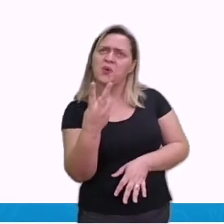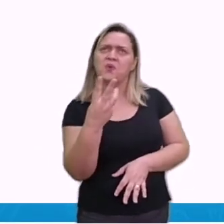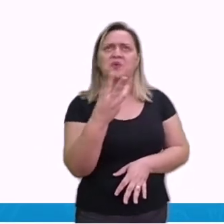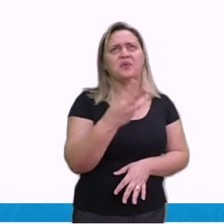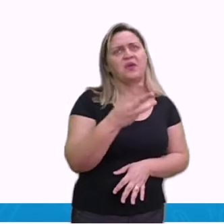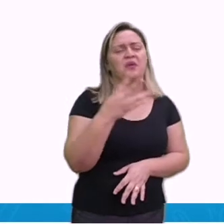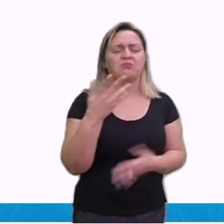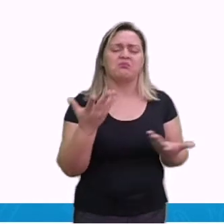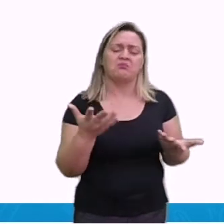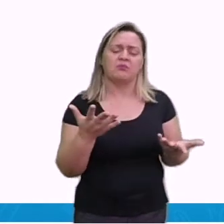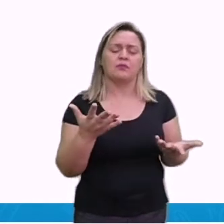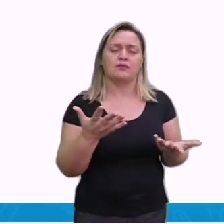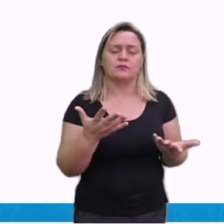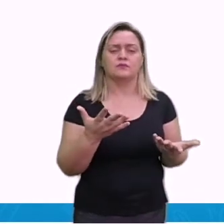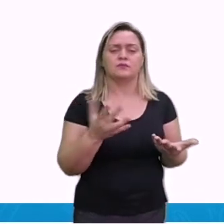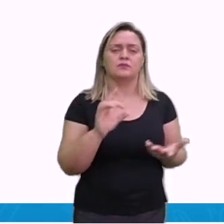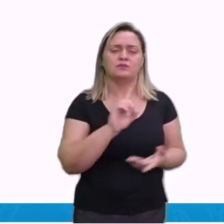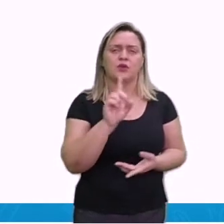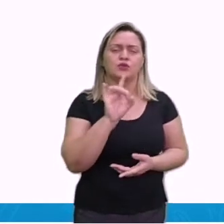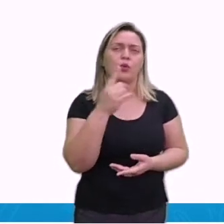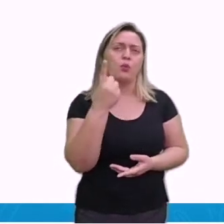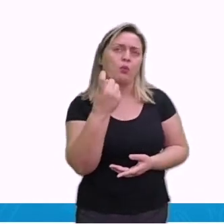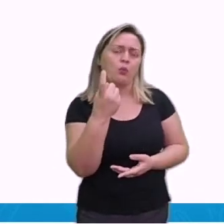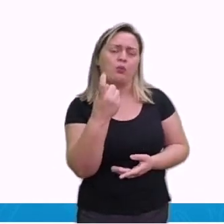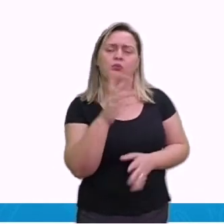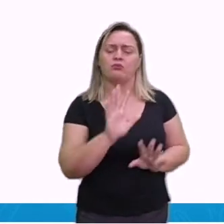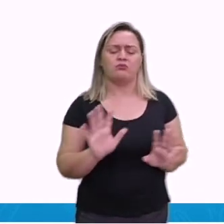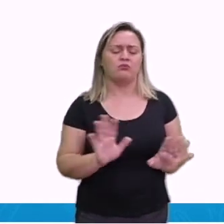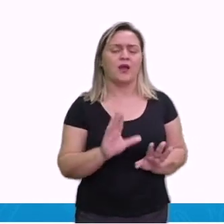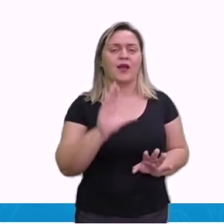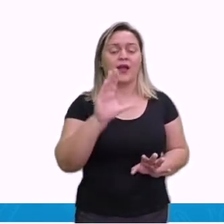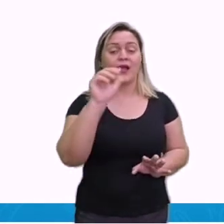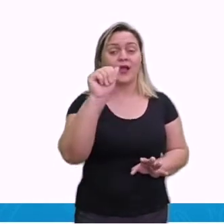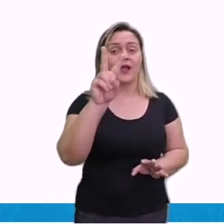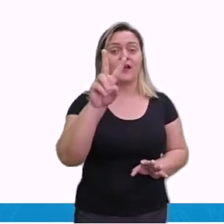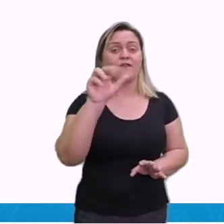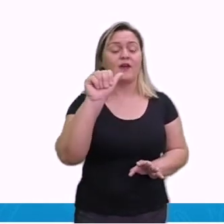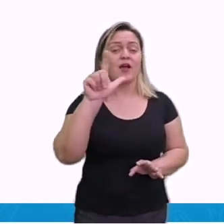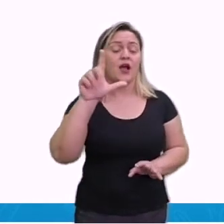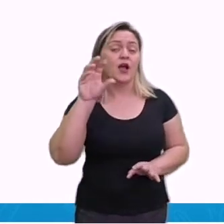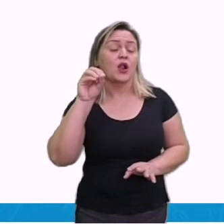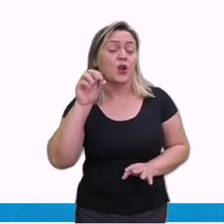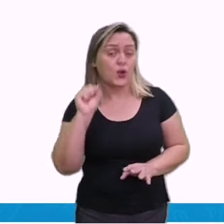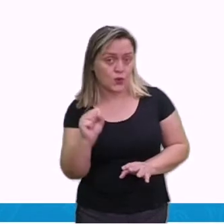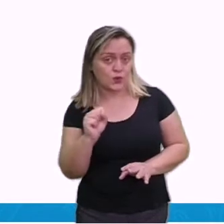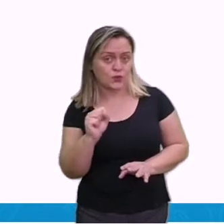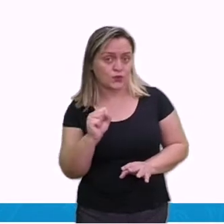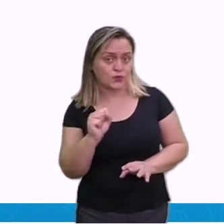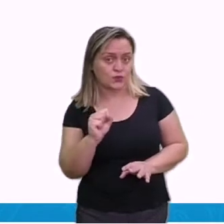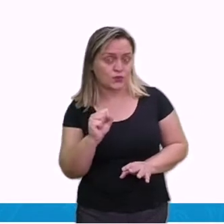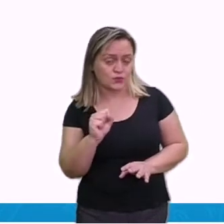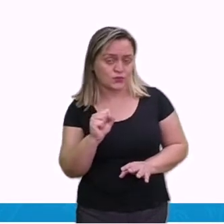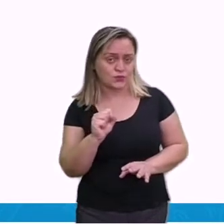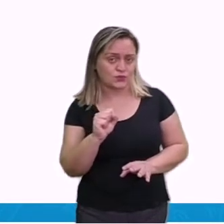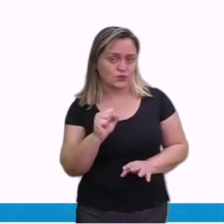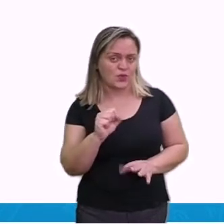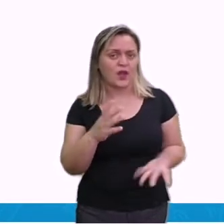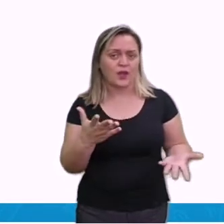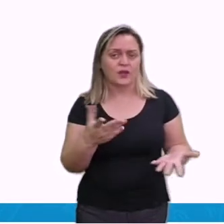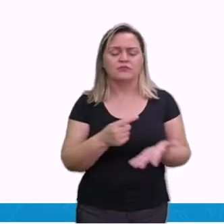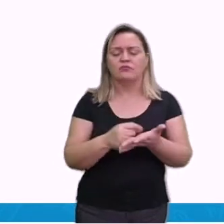singular, que é somente um, e foi para o plural? Eu só acrescentei a letra S. Ah, professora, então é só fazer isso